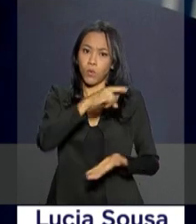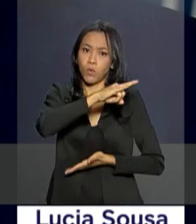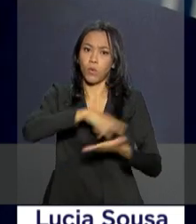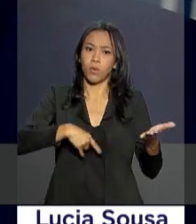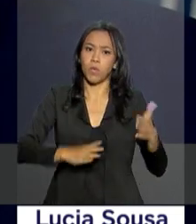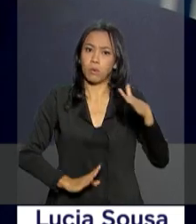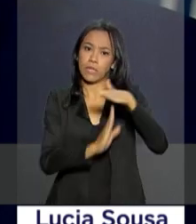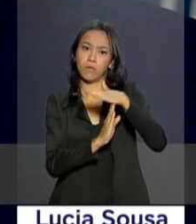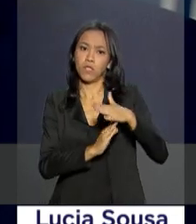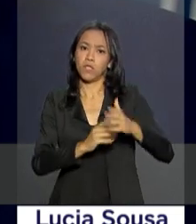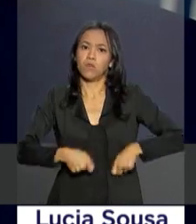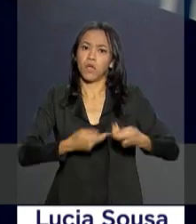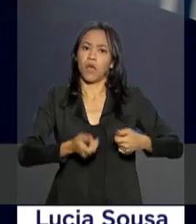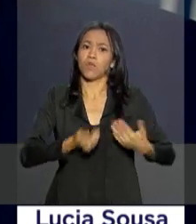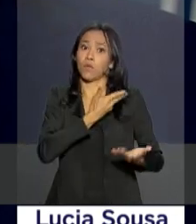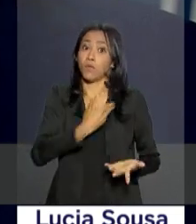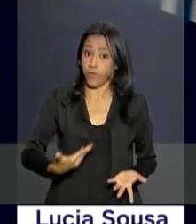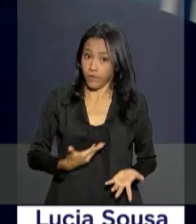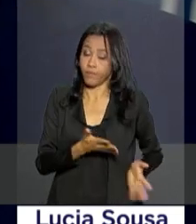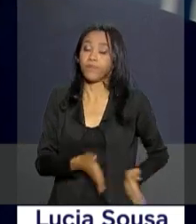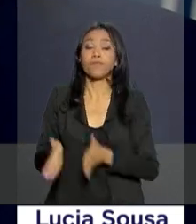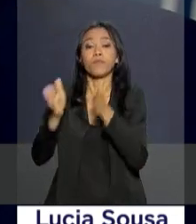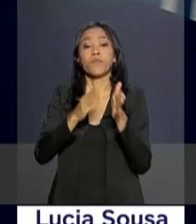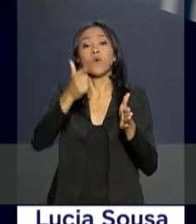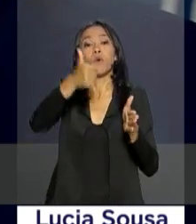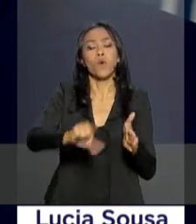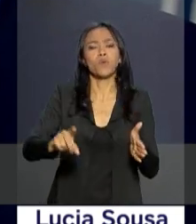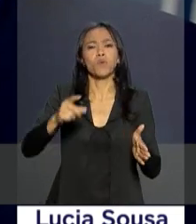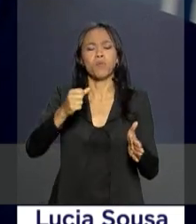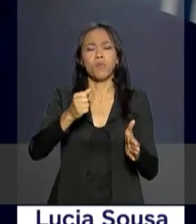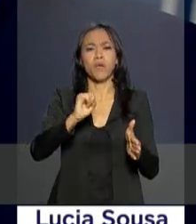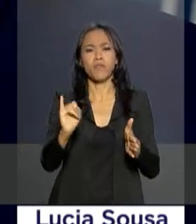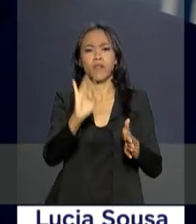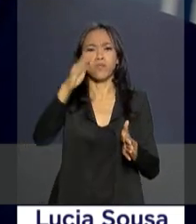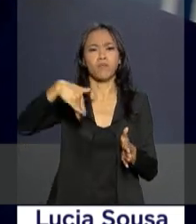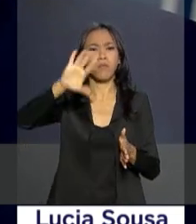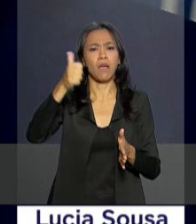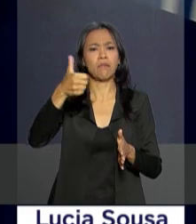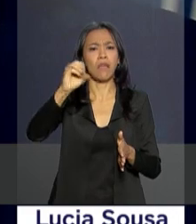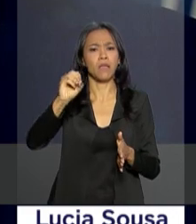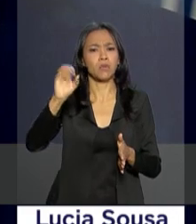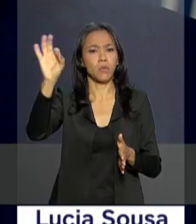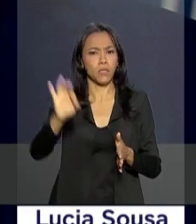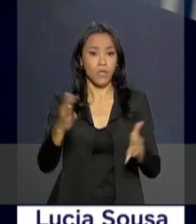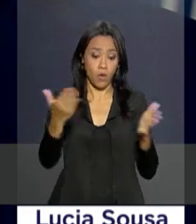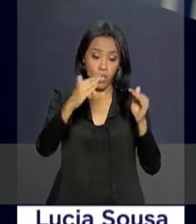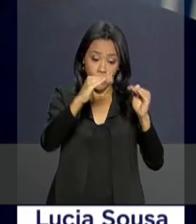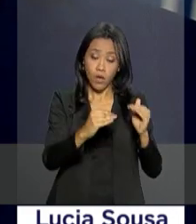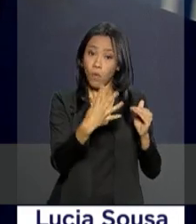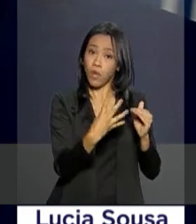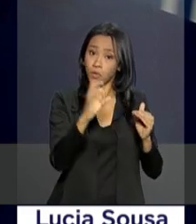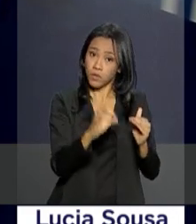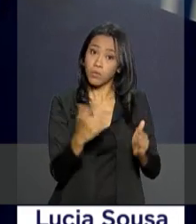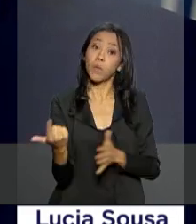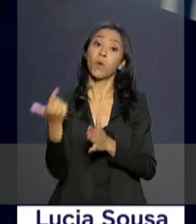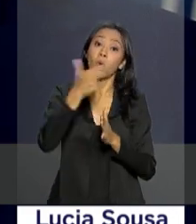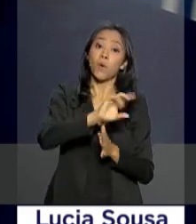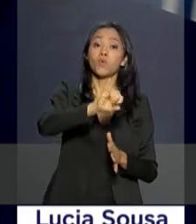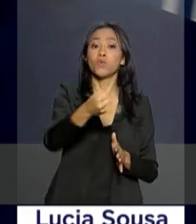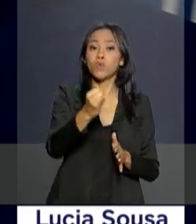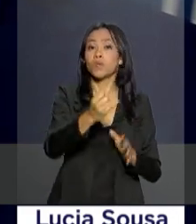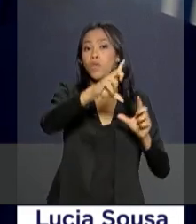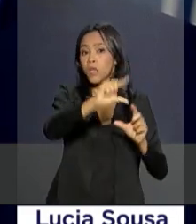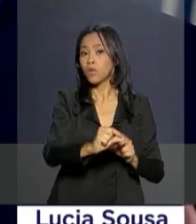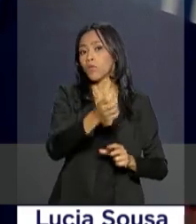eu disse olhe nós pegamos uma inflação de mais 10% reduzimos para menos de 4% pegamos uns 14.25 reduzimos para